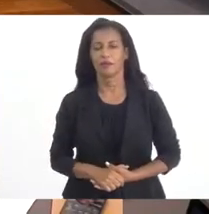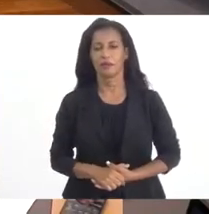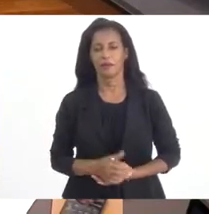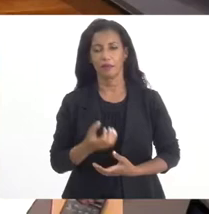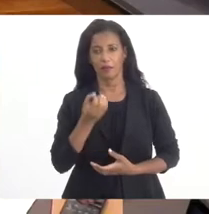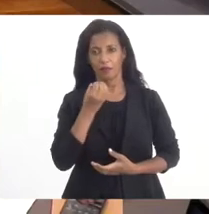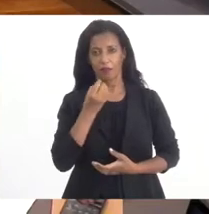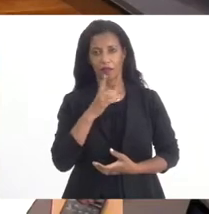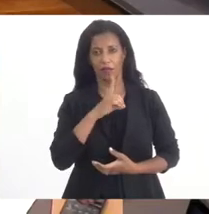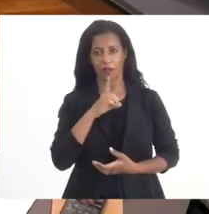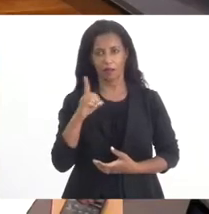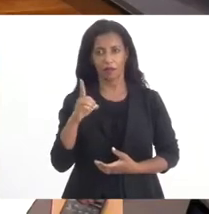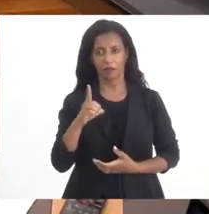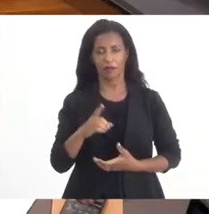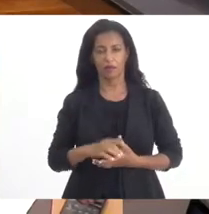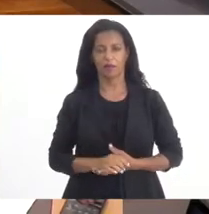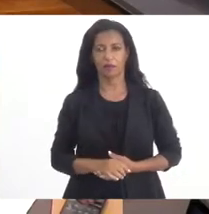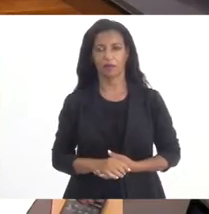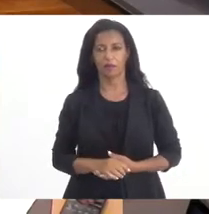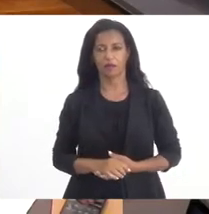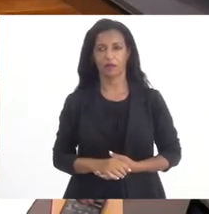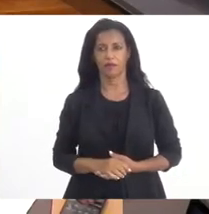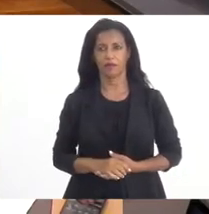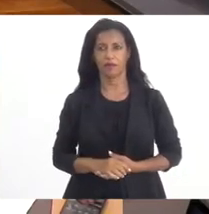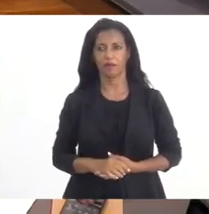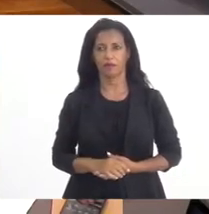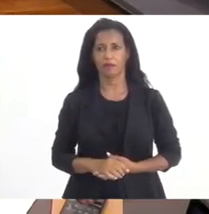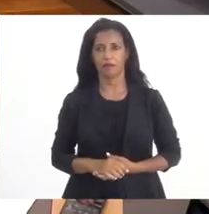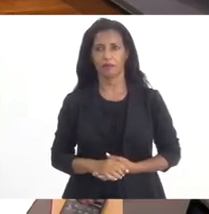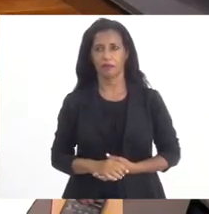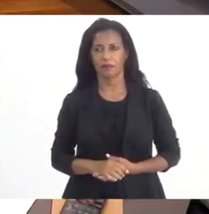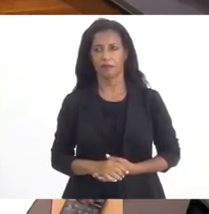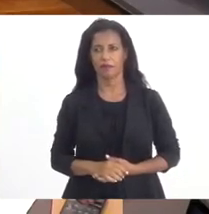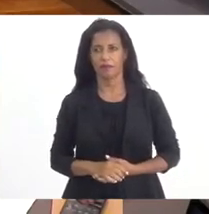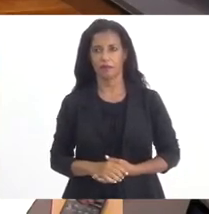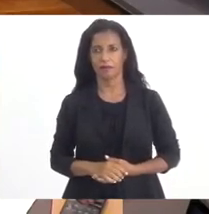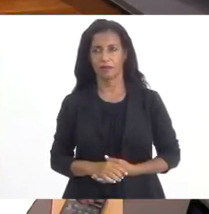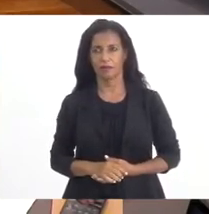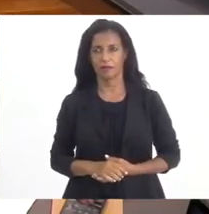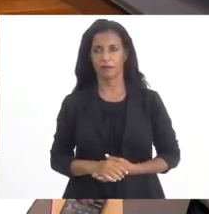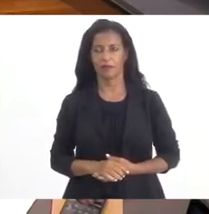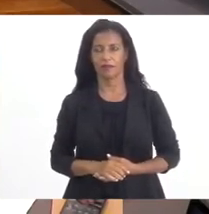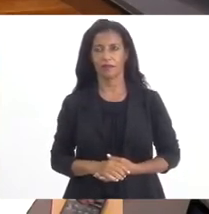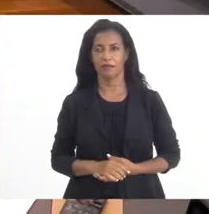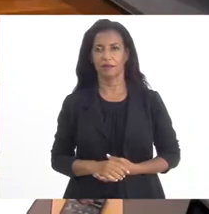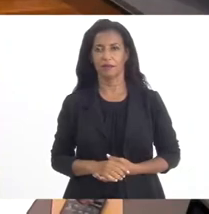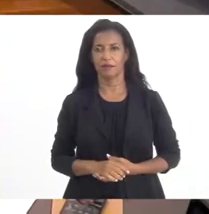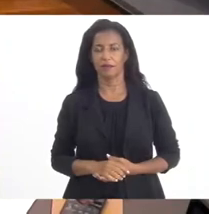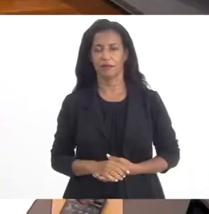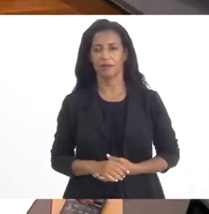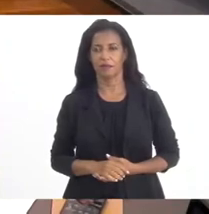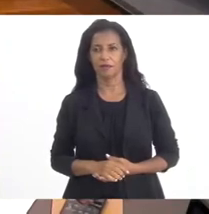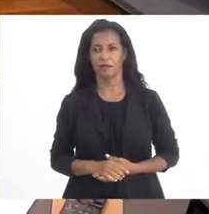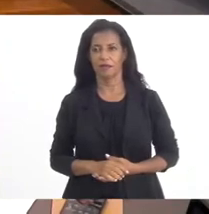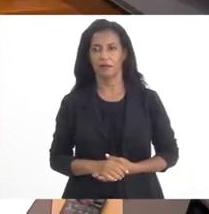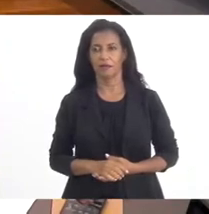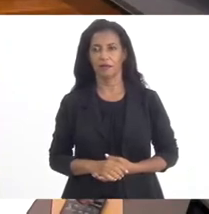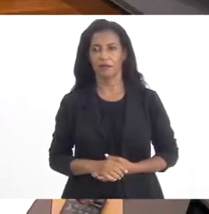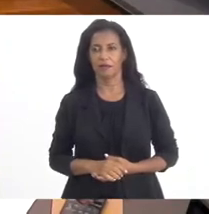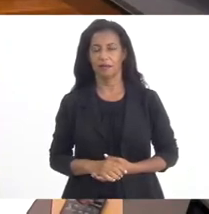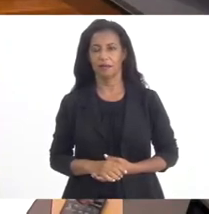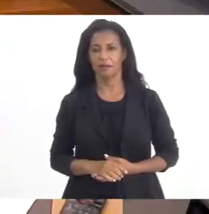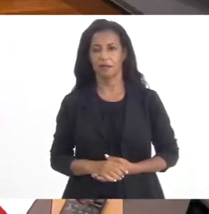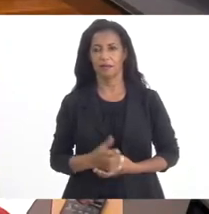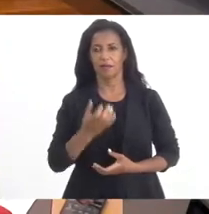Bom dia. Por favor, o volume aí do microfone parece que está baixo. Oi, tá dando para ouvir? Agora tá.